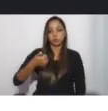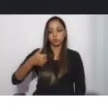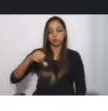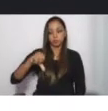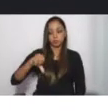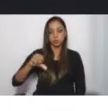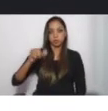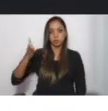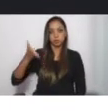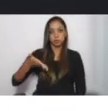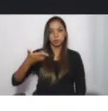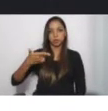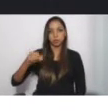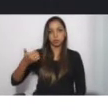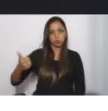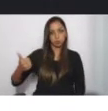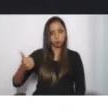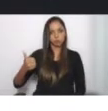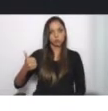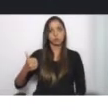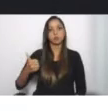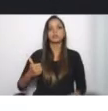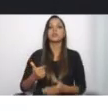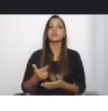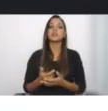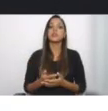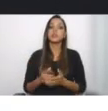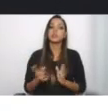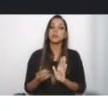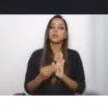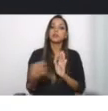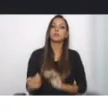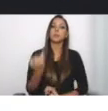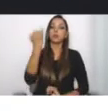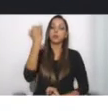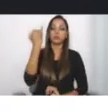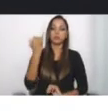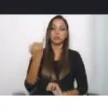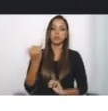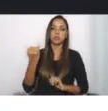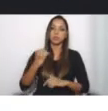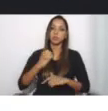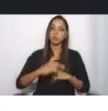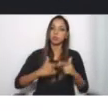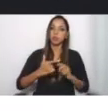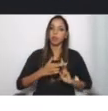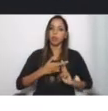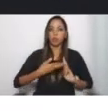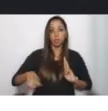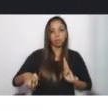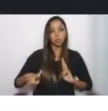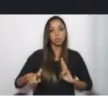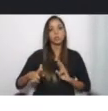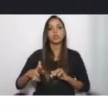019-2021. Estabelece como essencial a atividade religiosa em períodos de calamidade pública no município de